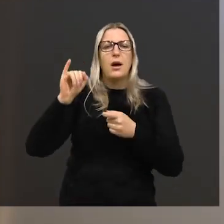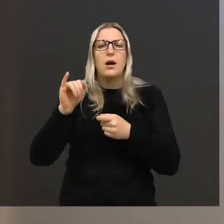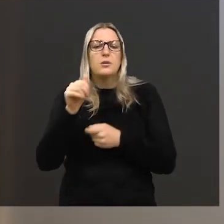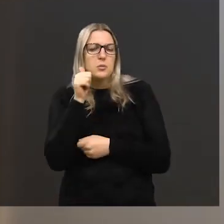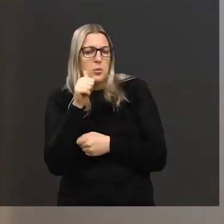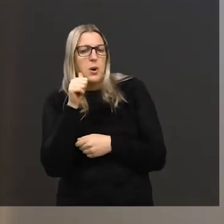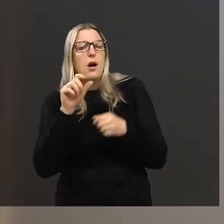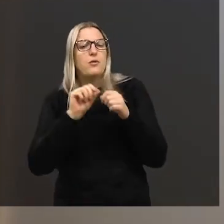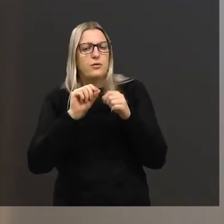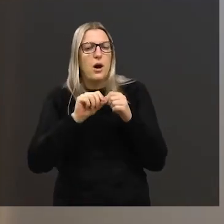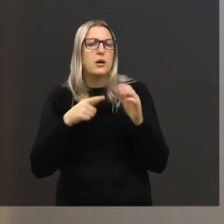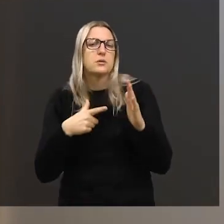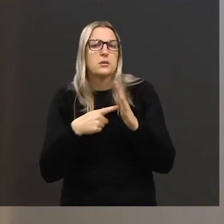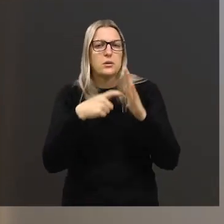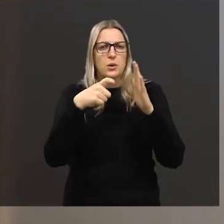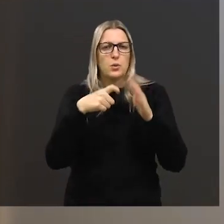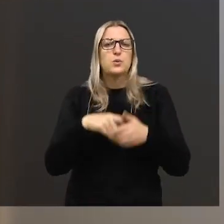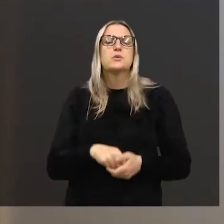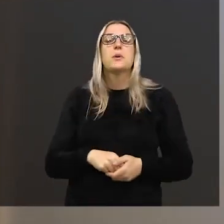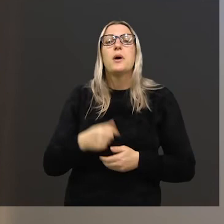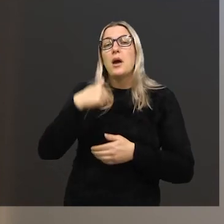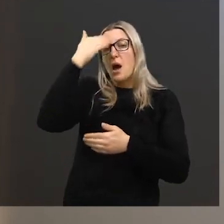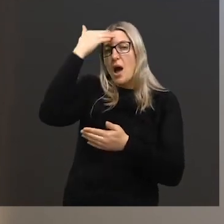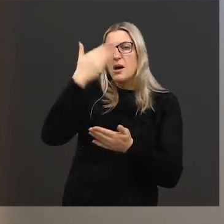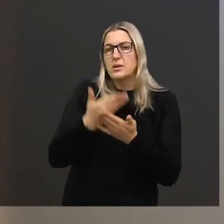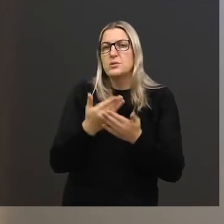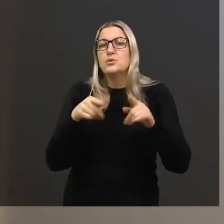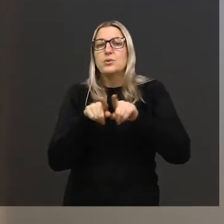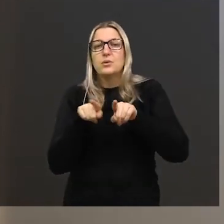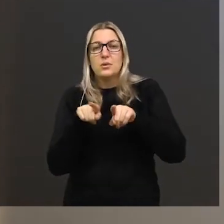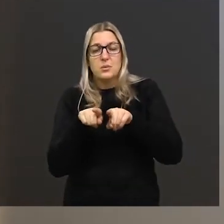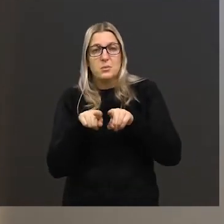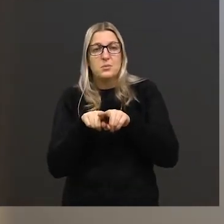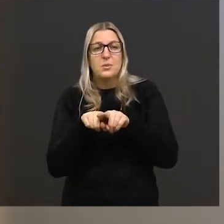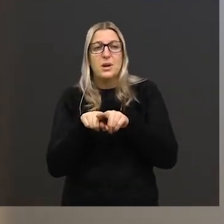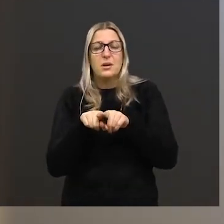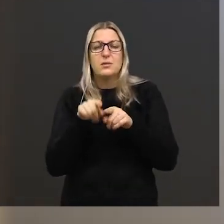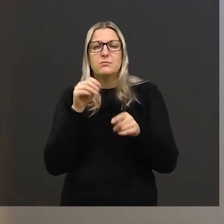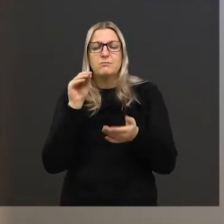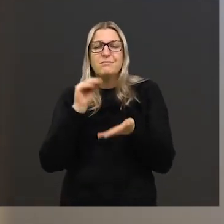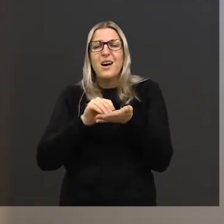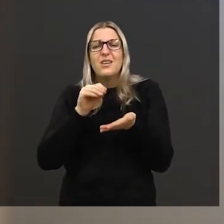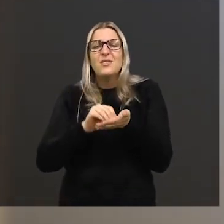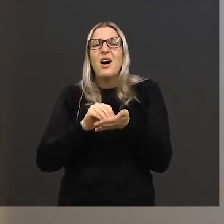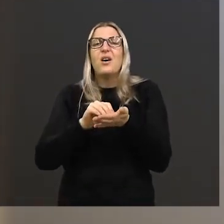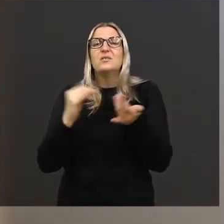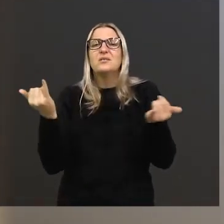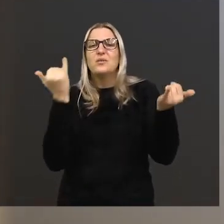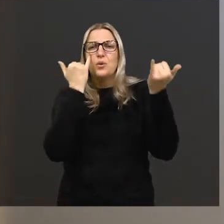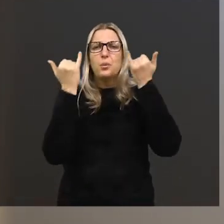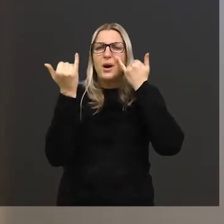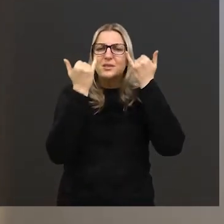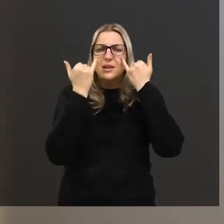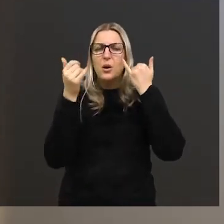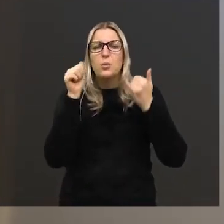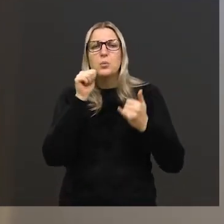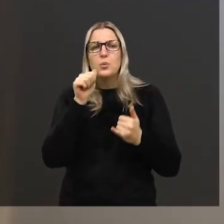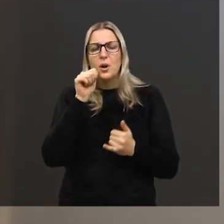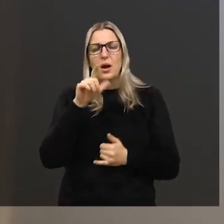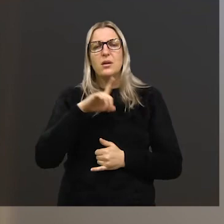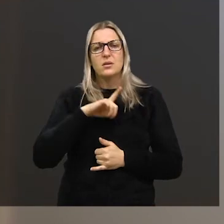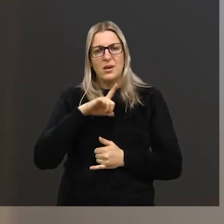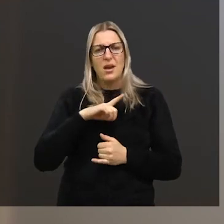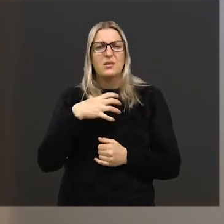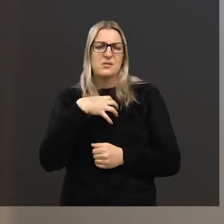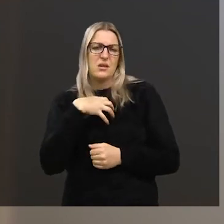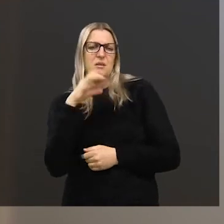que aquelas mulheres efetuem então uma denúncia. Acredito também que além dessa falta de informação,